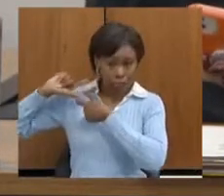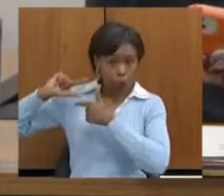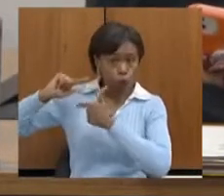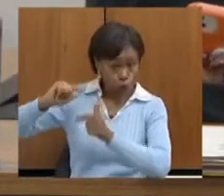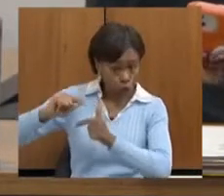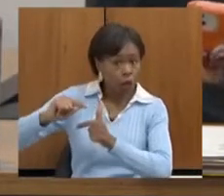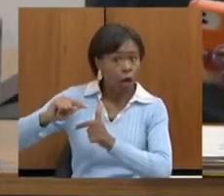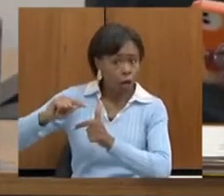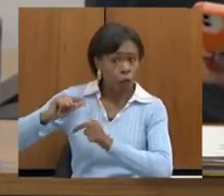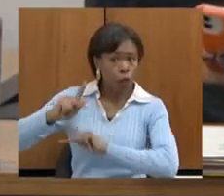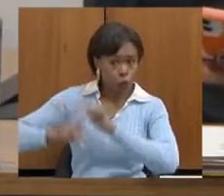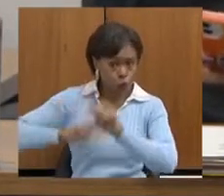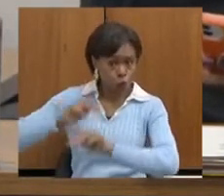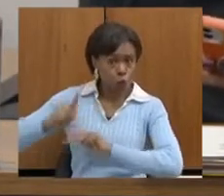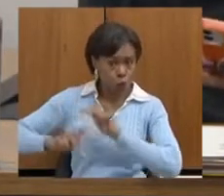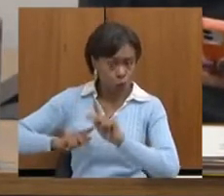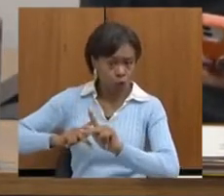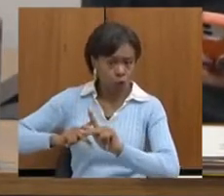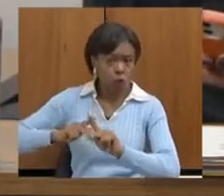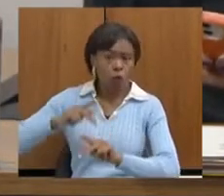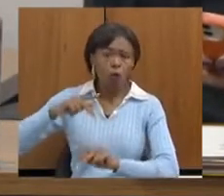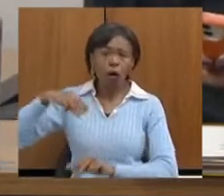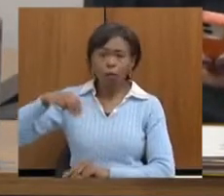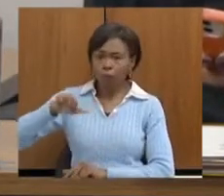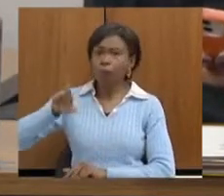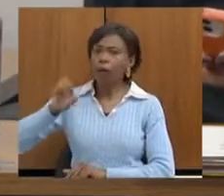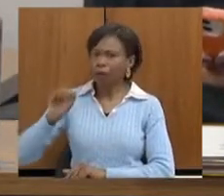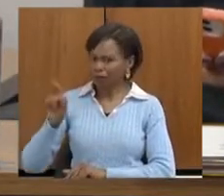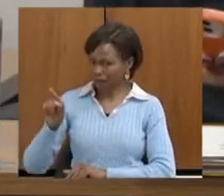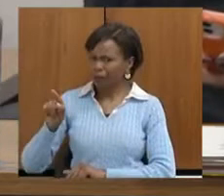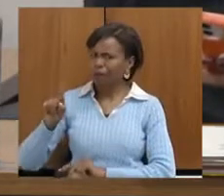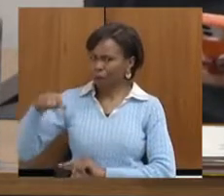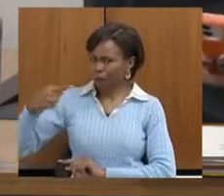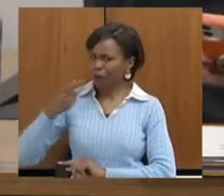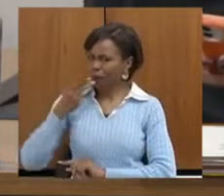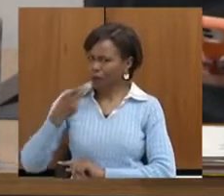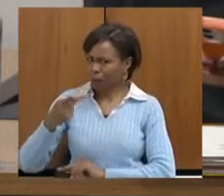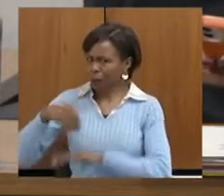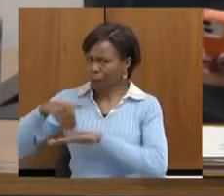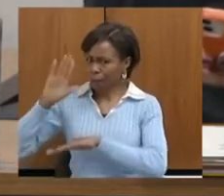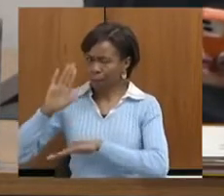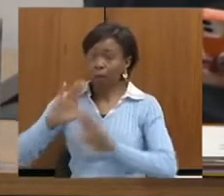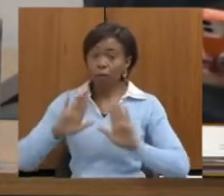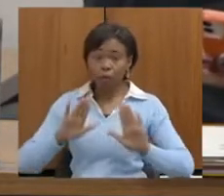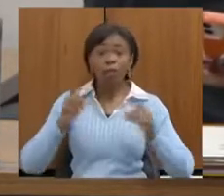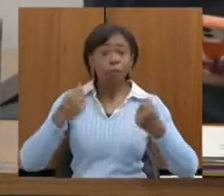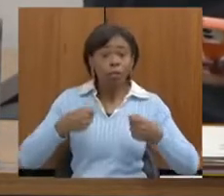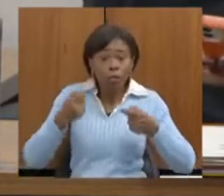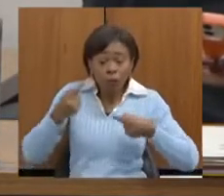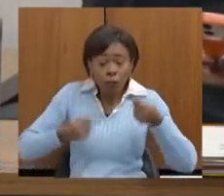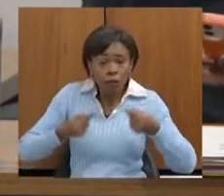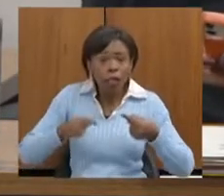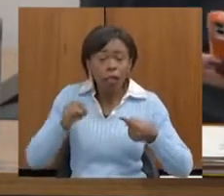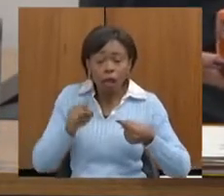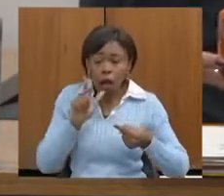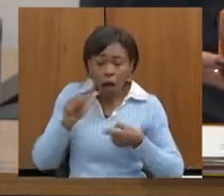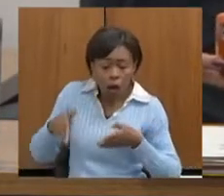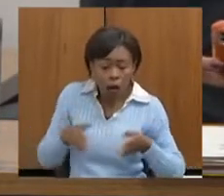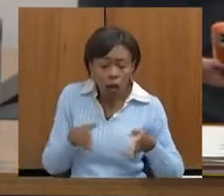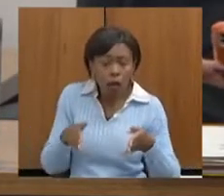América povo por e com certeza vai falar muito sobre isso mas a gente tem que discutir nesta bacia